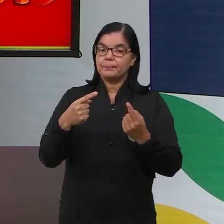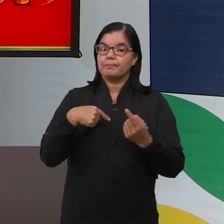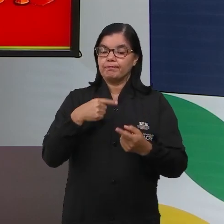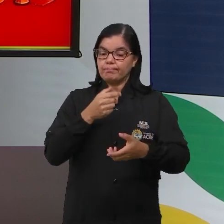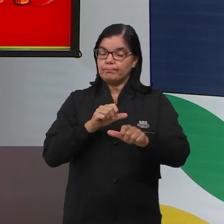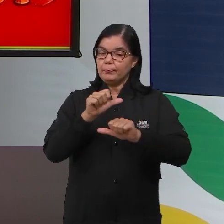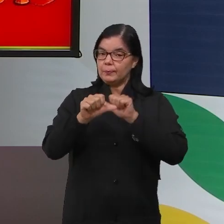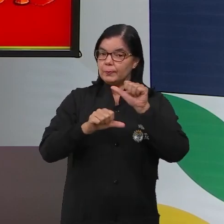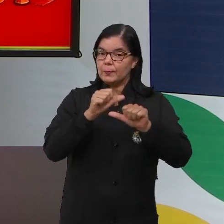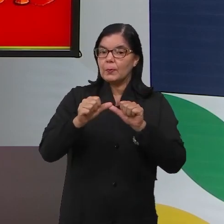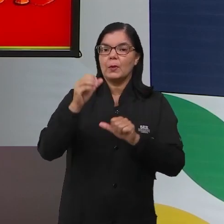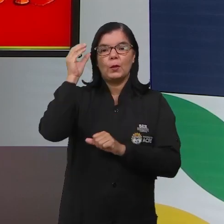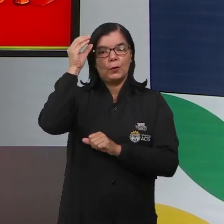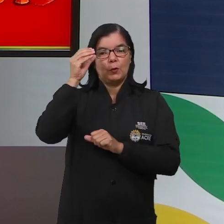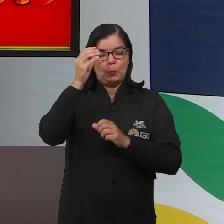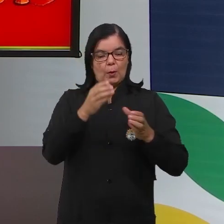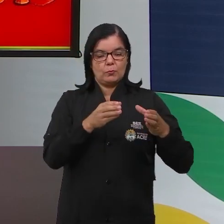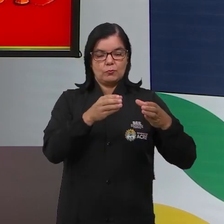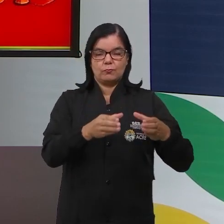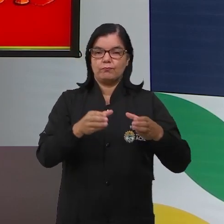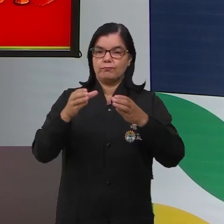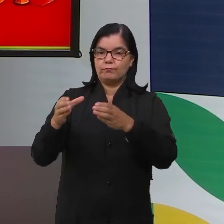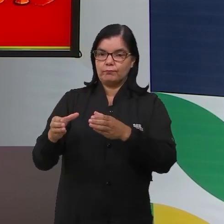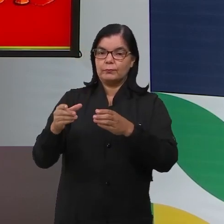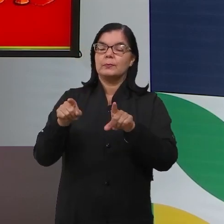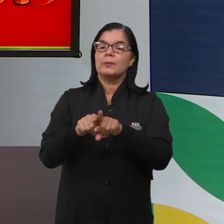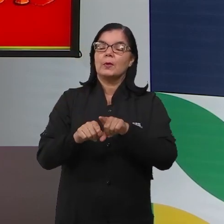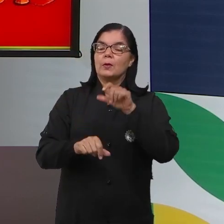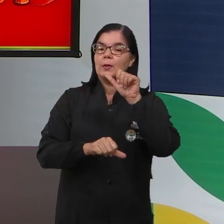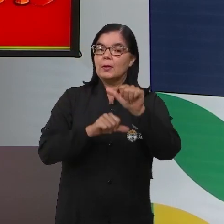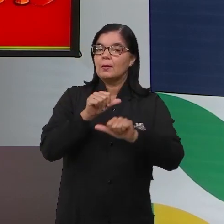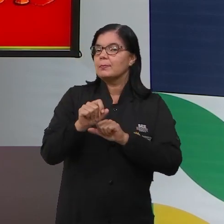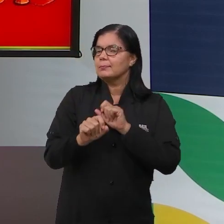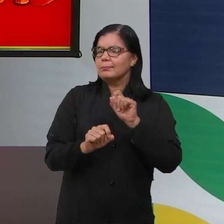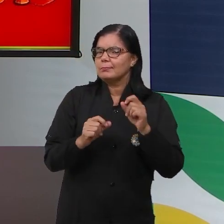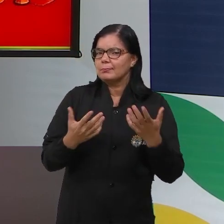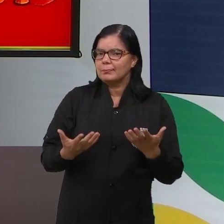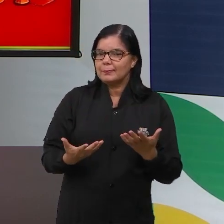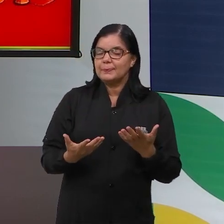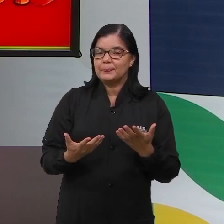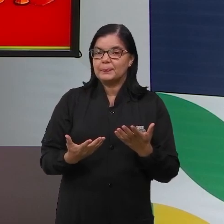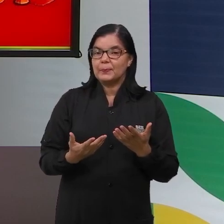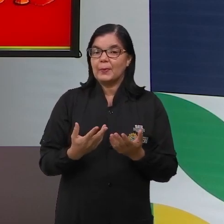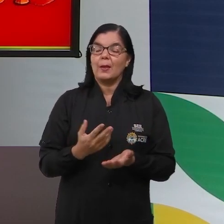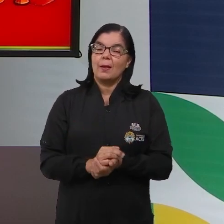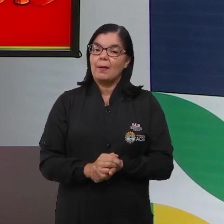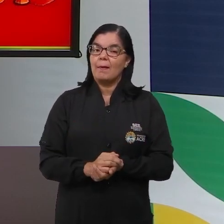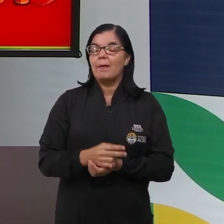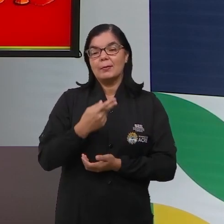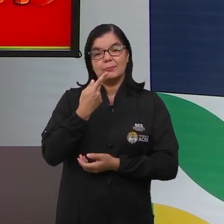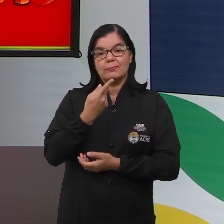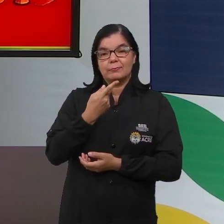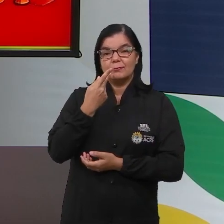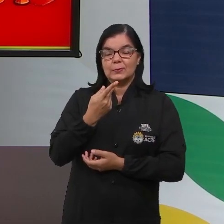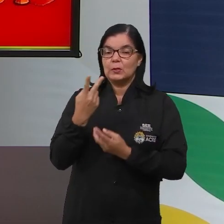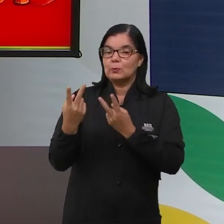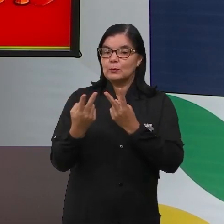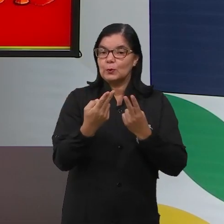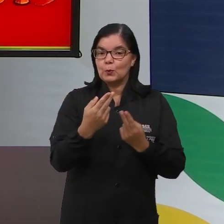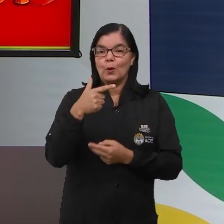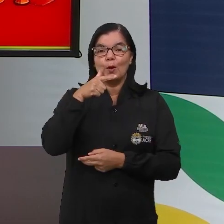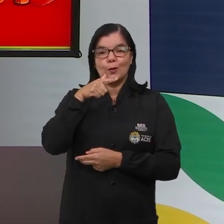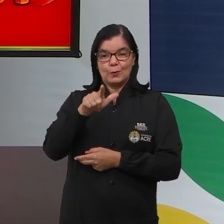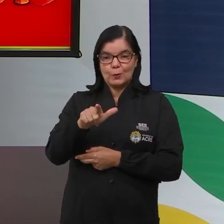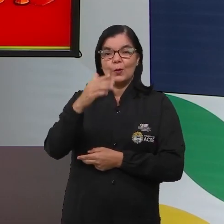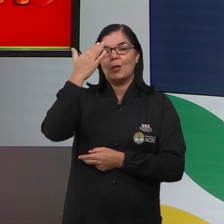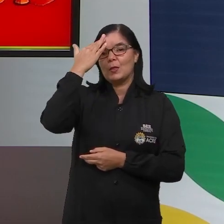essa troca de conhecimento de determinado grupo. Uma das formas de trocar é falando a mesma língua, porque a partir do momento que eu te